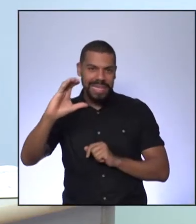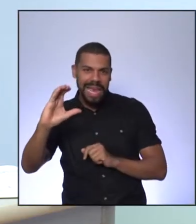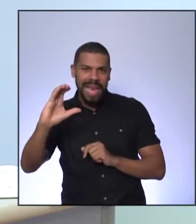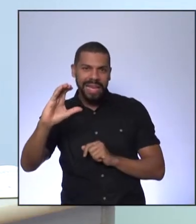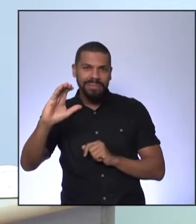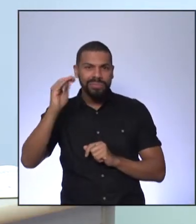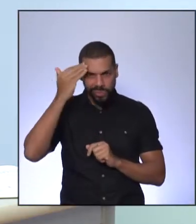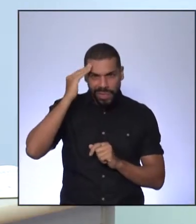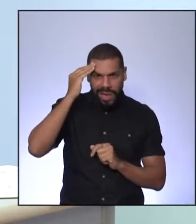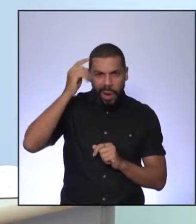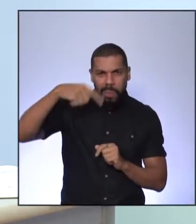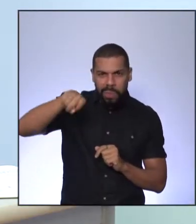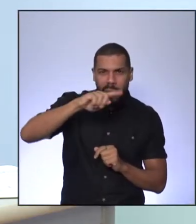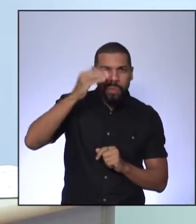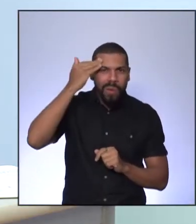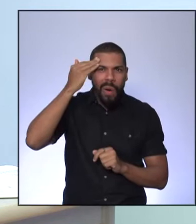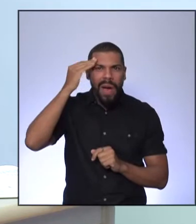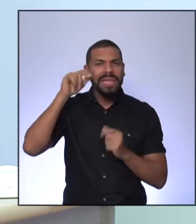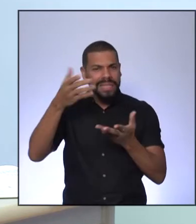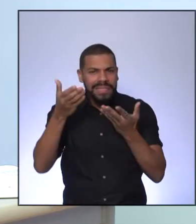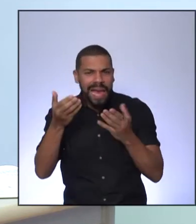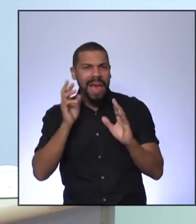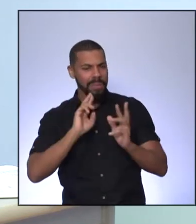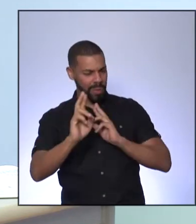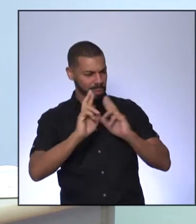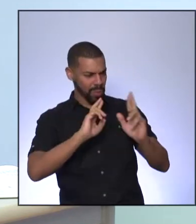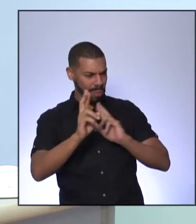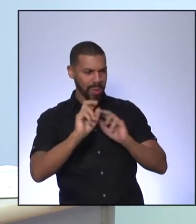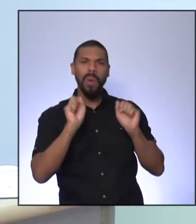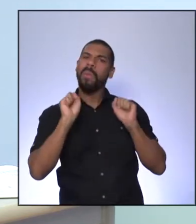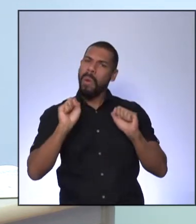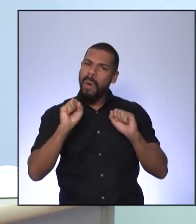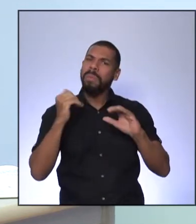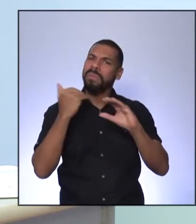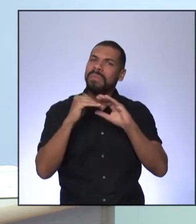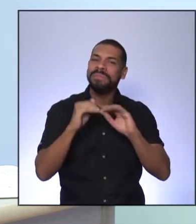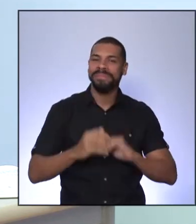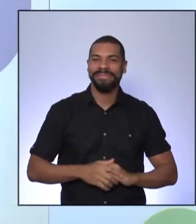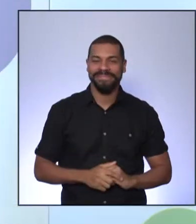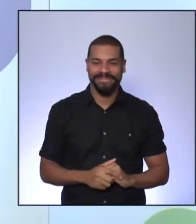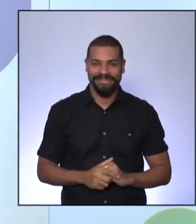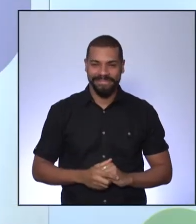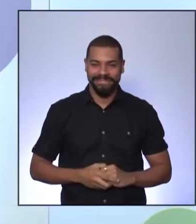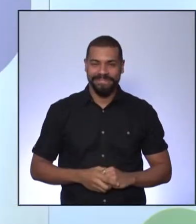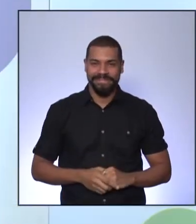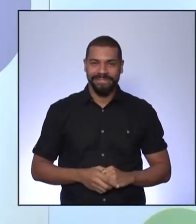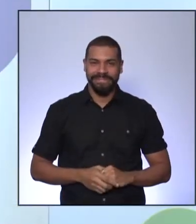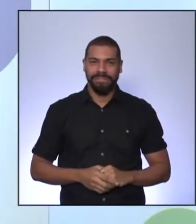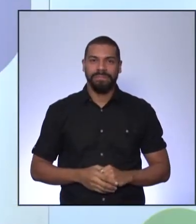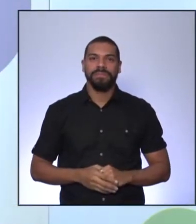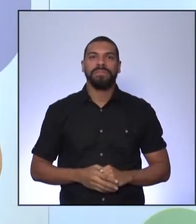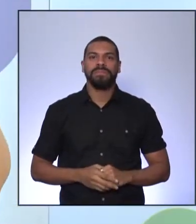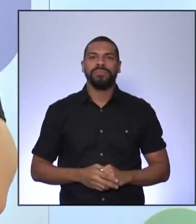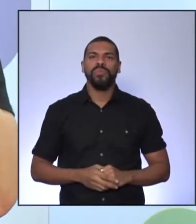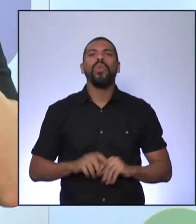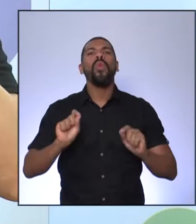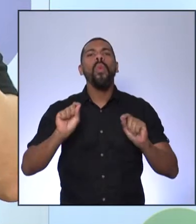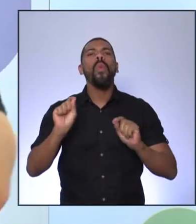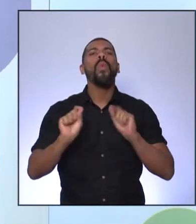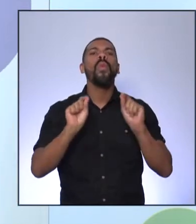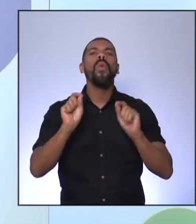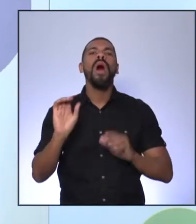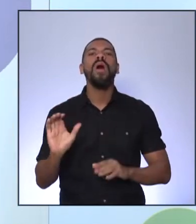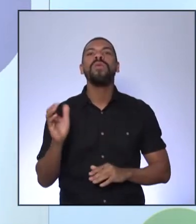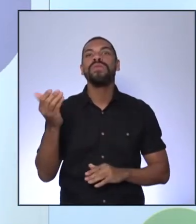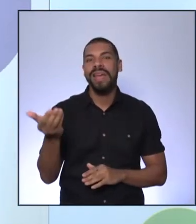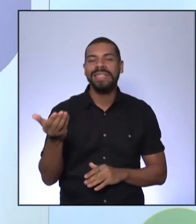continuarem refletindo, se quiserem mandar para nós, senão a gente vai seguindo. Isso. O que acontece? Qual que